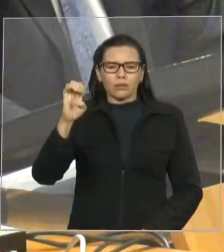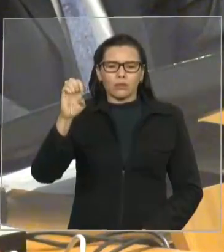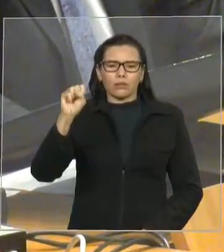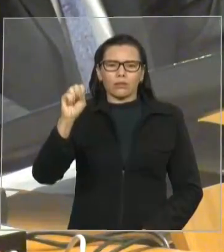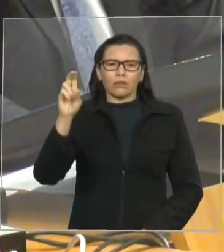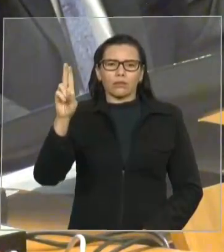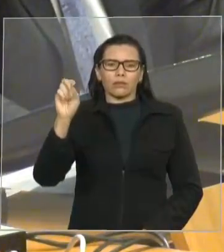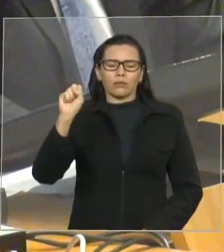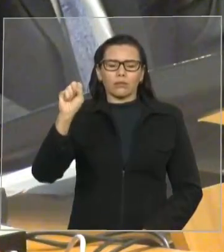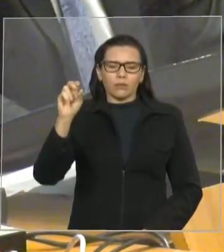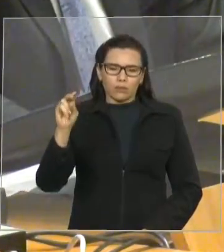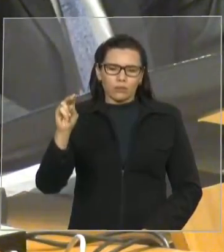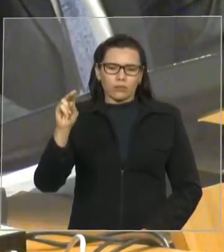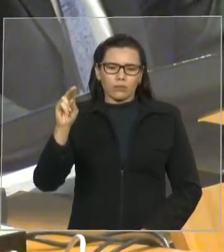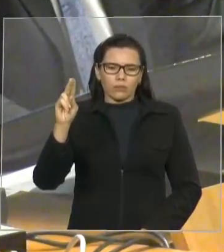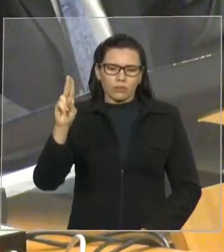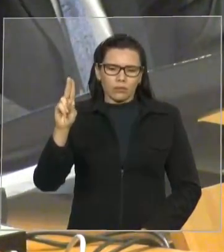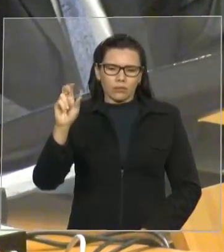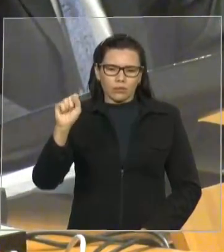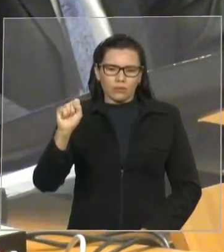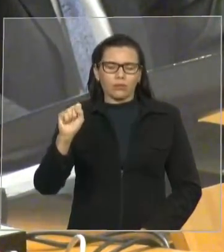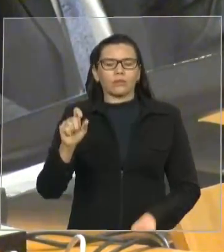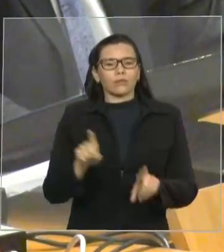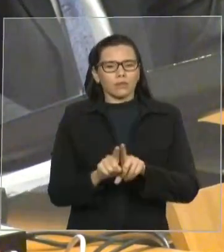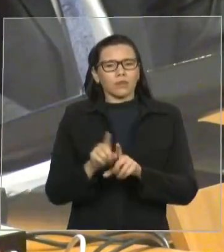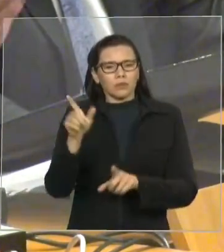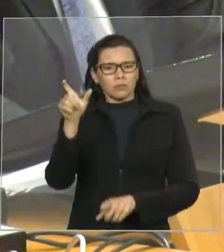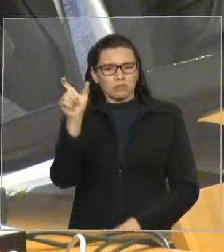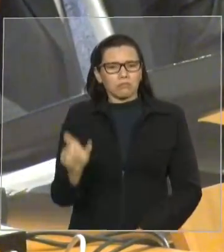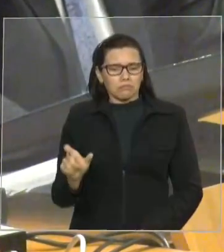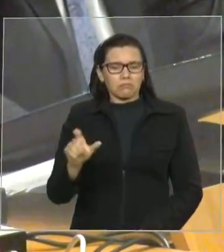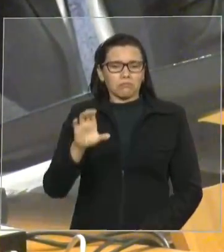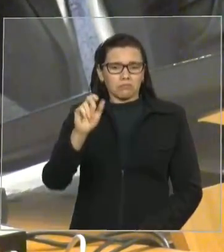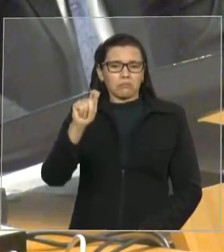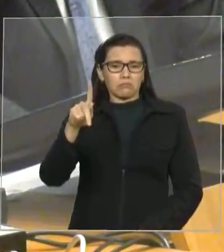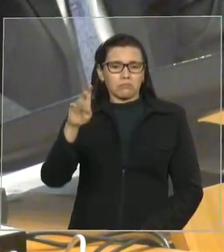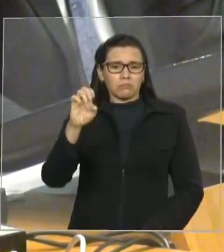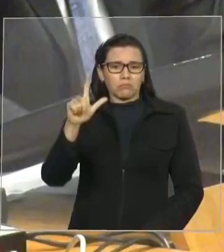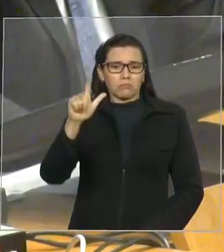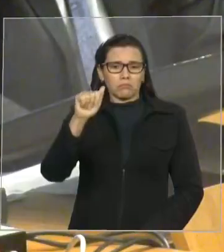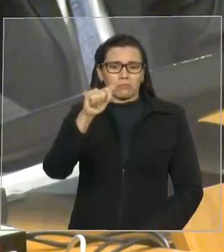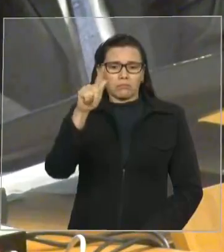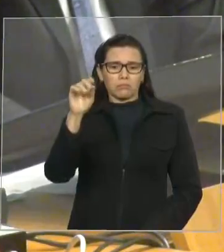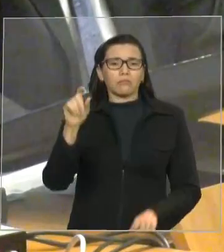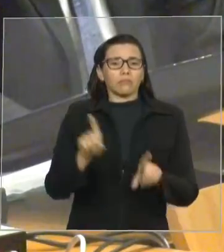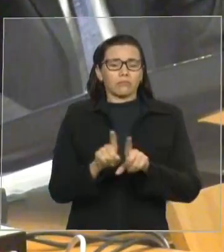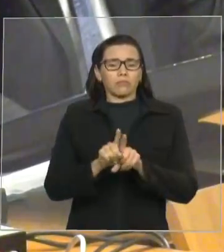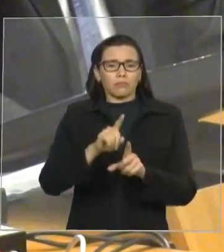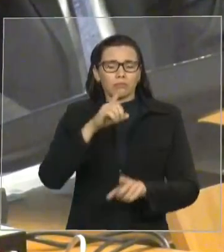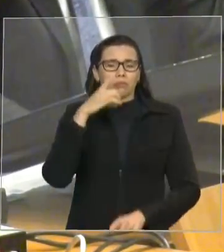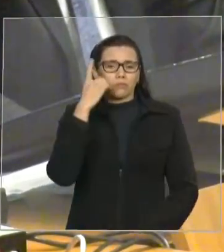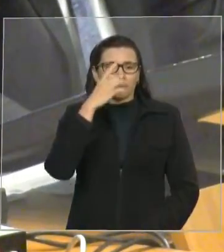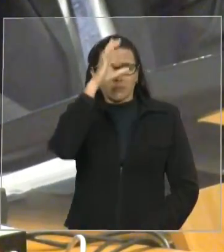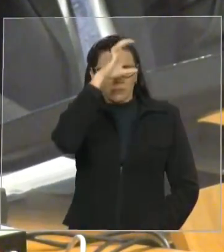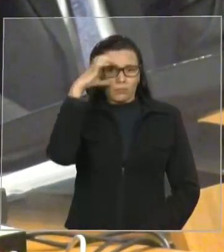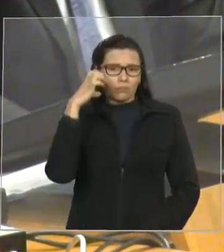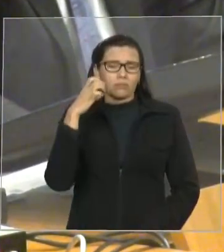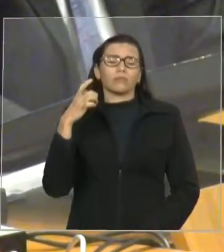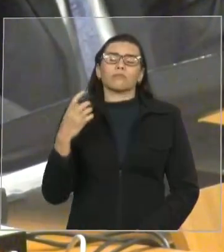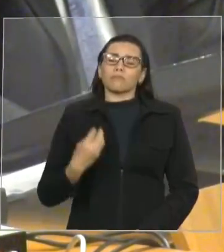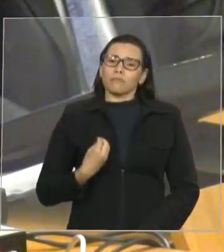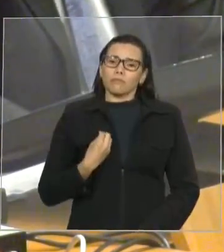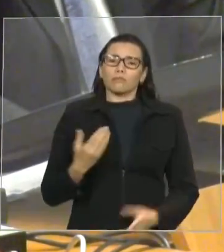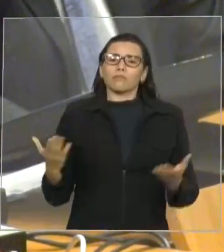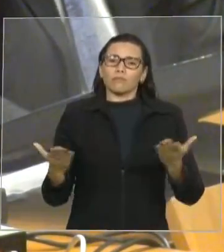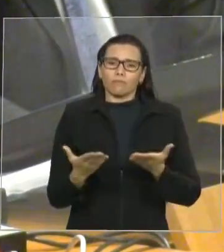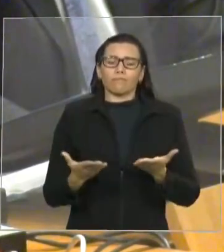eu vou registrar outras autoridades aqui presentes e o deputado Eduardo Braide, que também já está entre nós. Pois